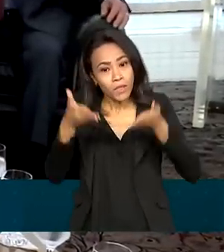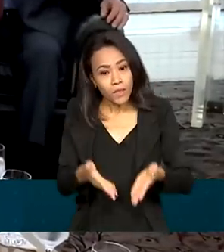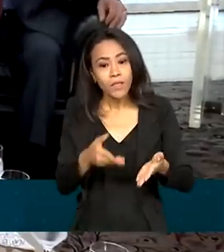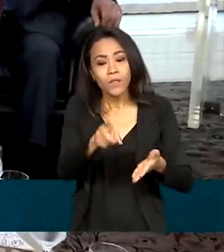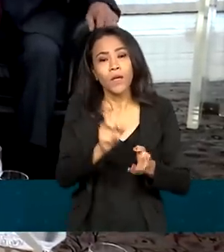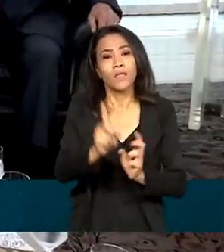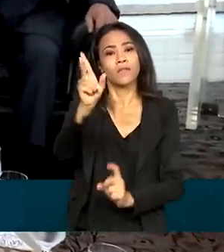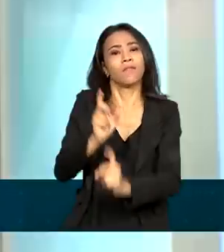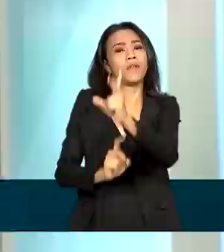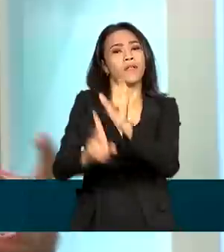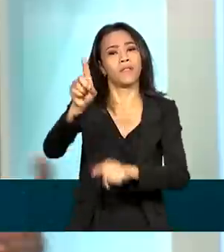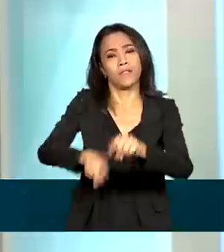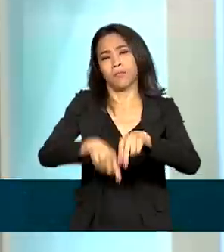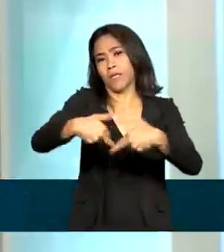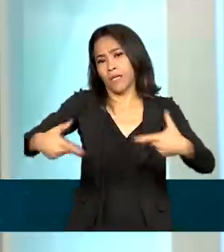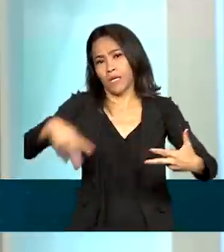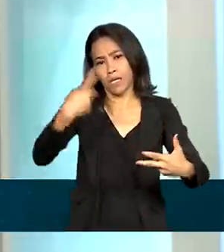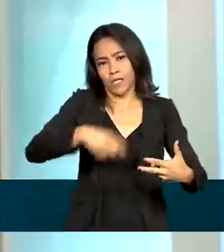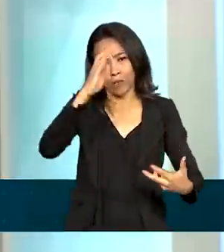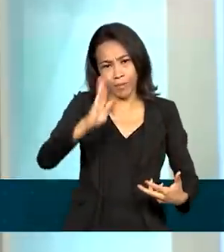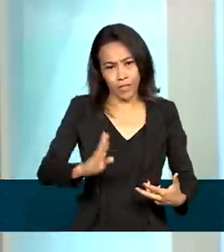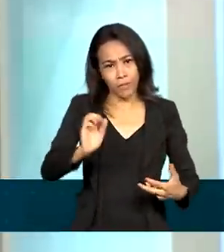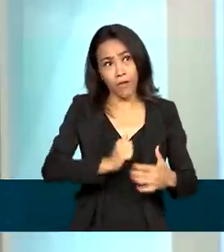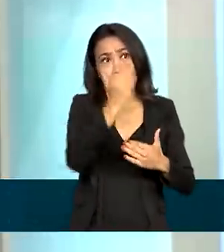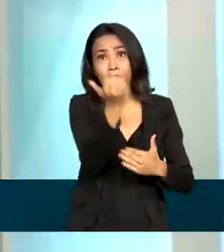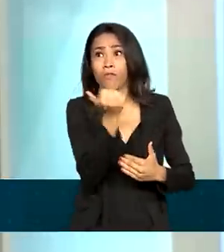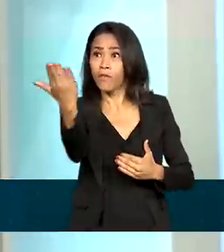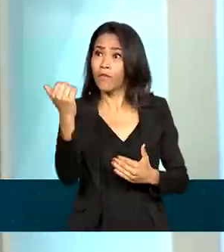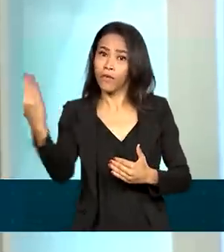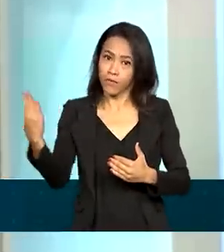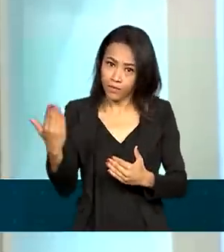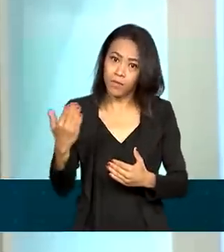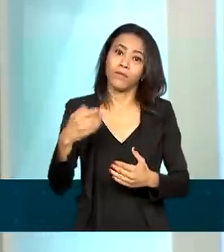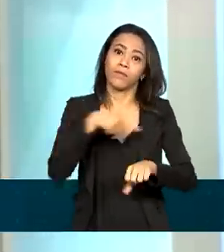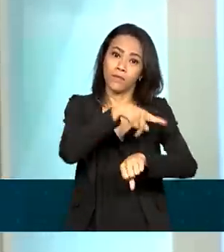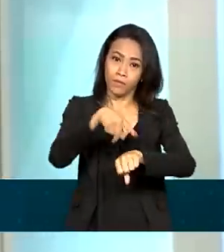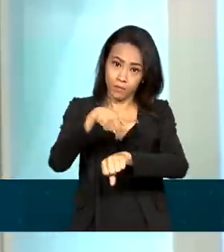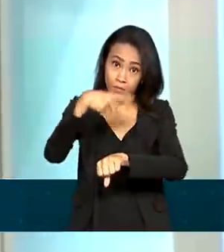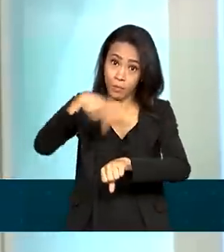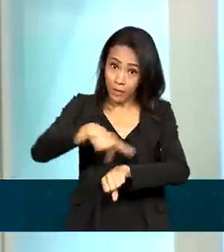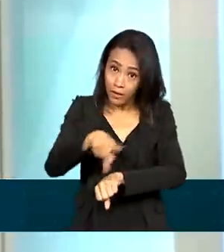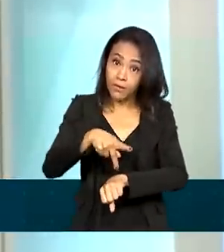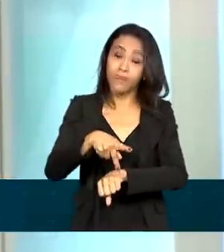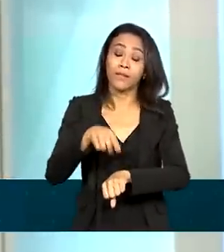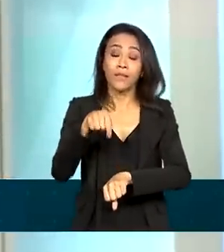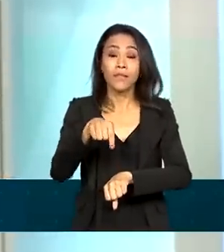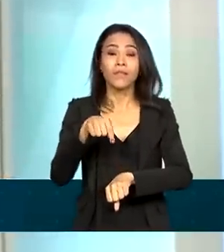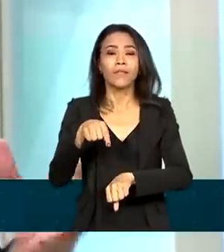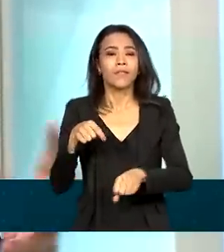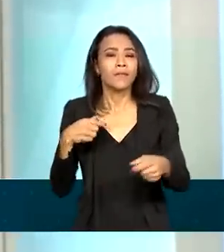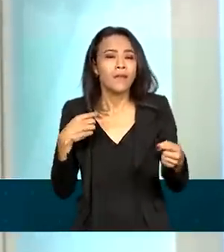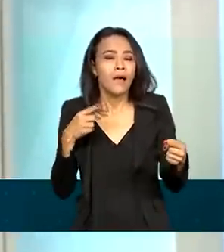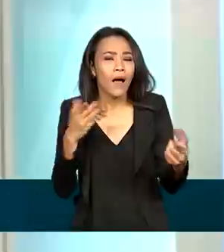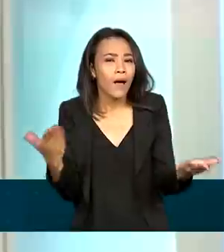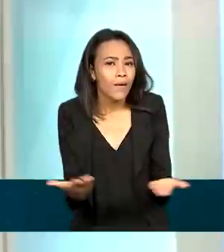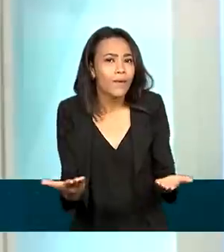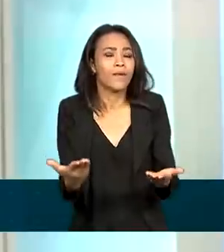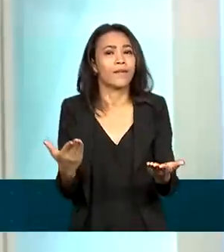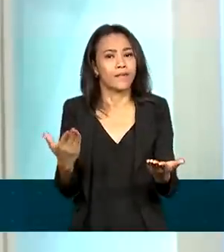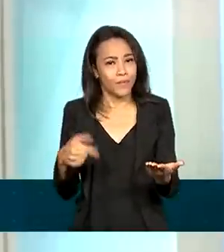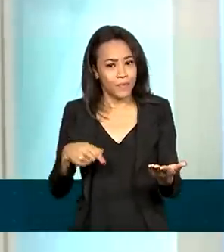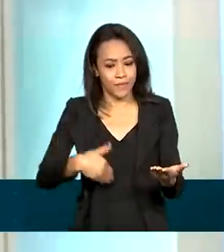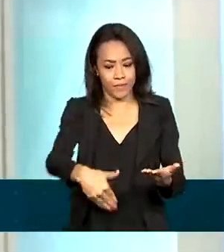para esses dois destinos que são importantes estratégicos para o país e da possibilidade de aumentar no Prazo Curto agora ainda